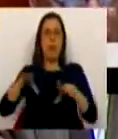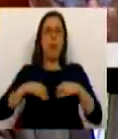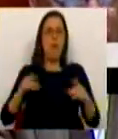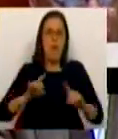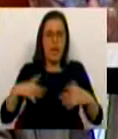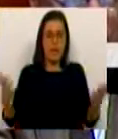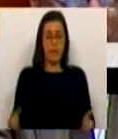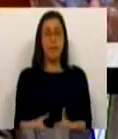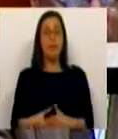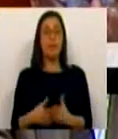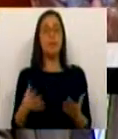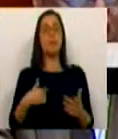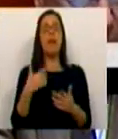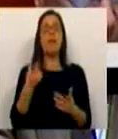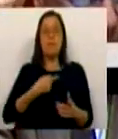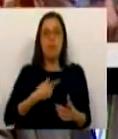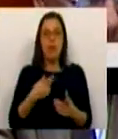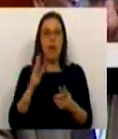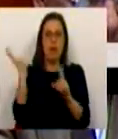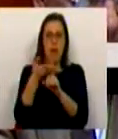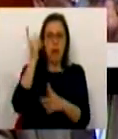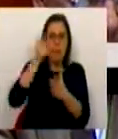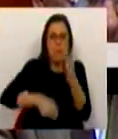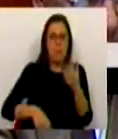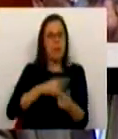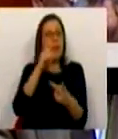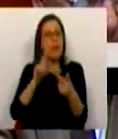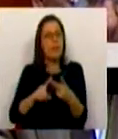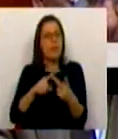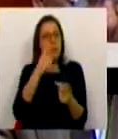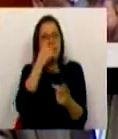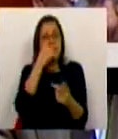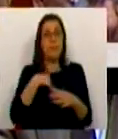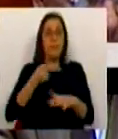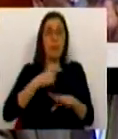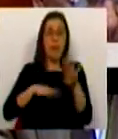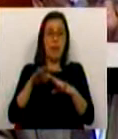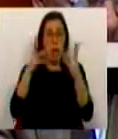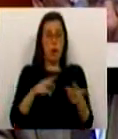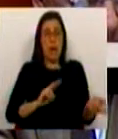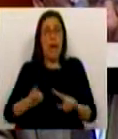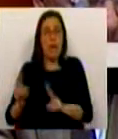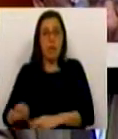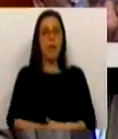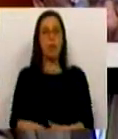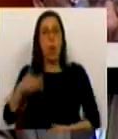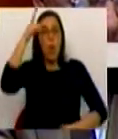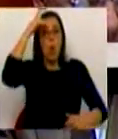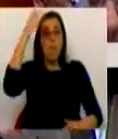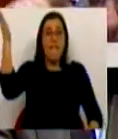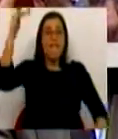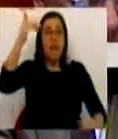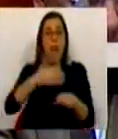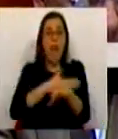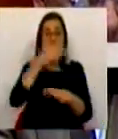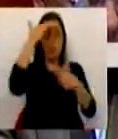que íamos ter que sofrer as sanções, que íamos ter de fazer orçamentos retificativos, que o diabo vinha aí antes